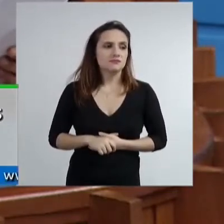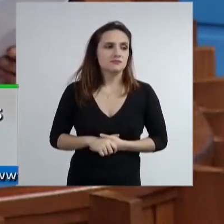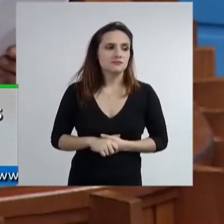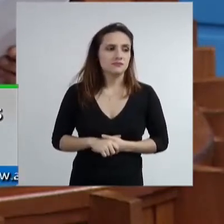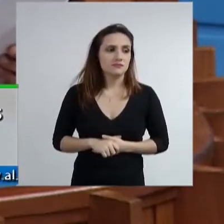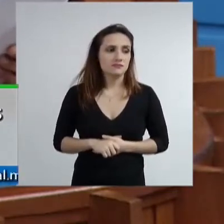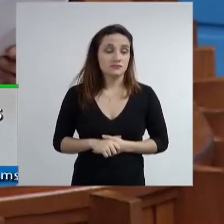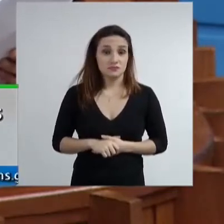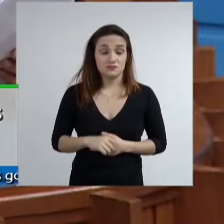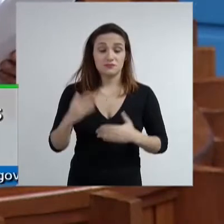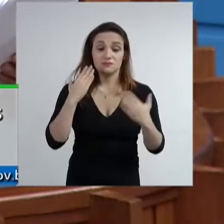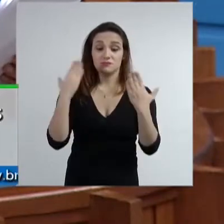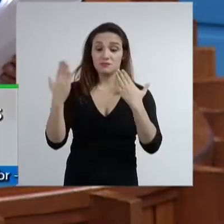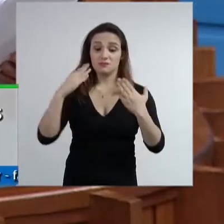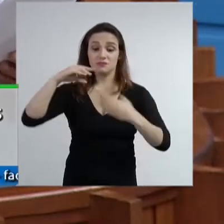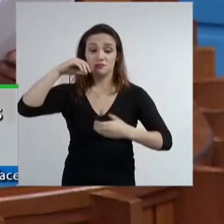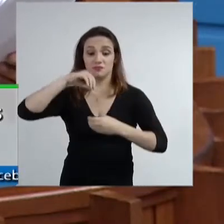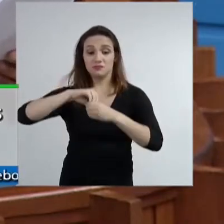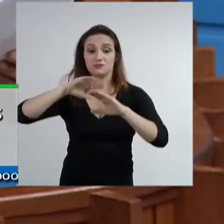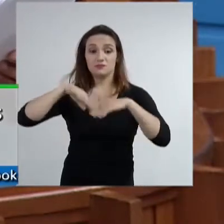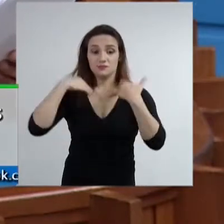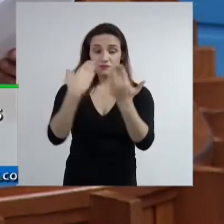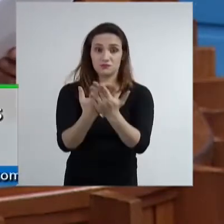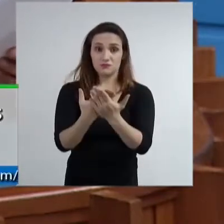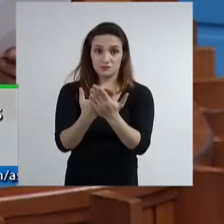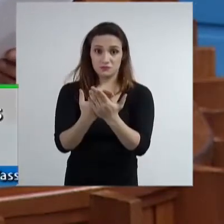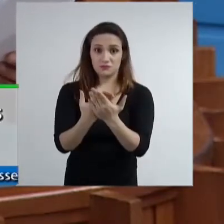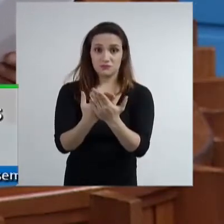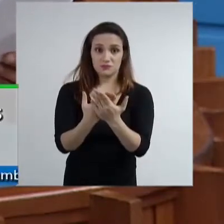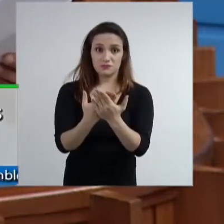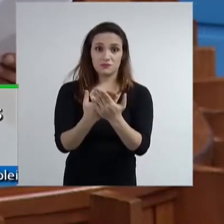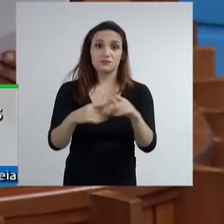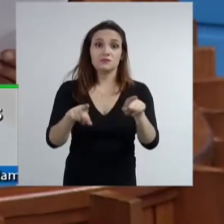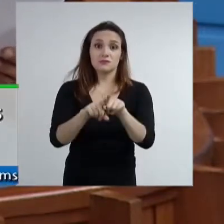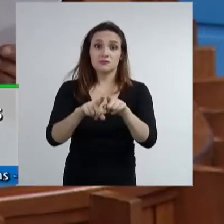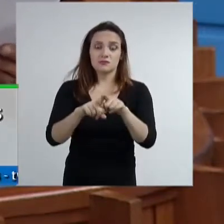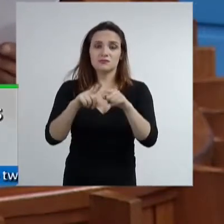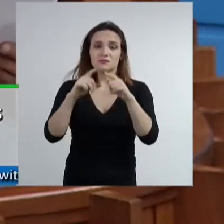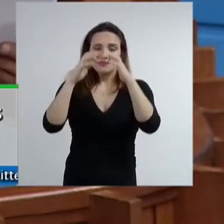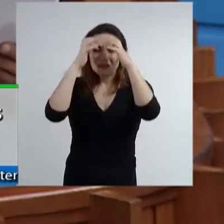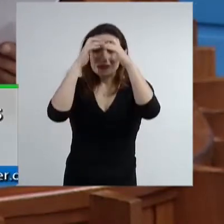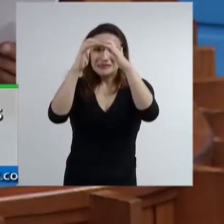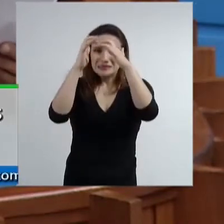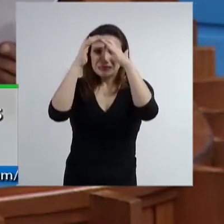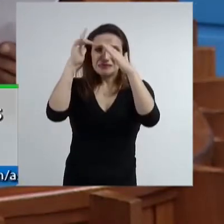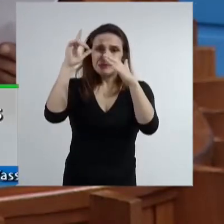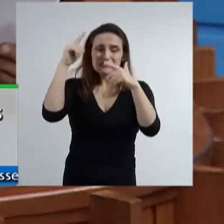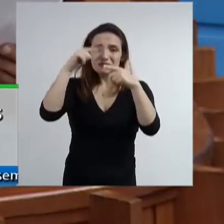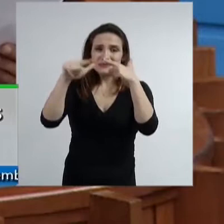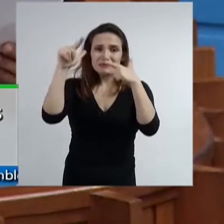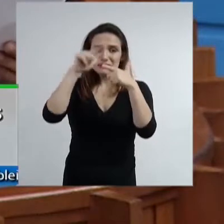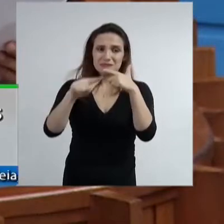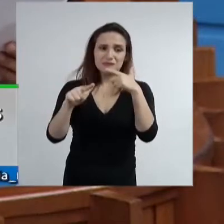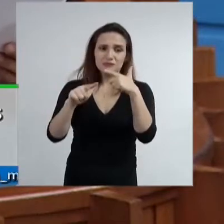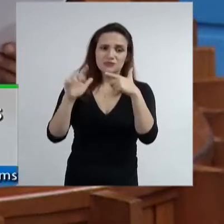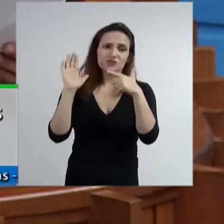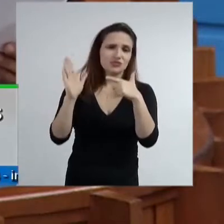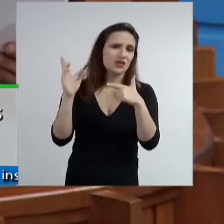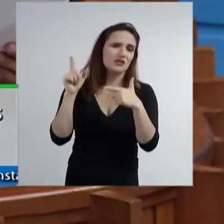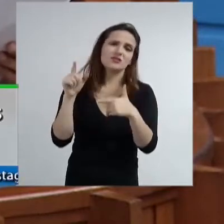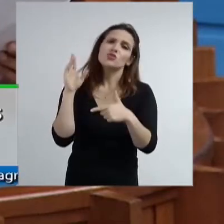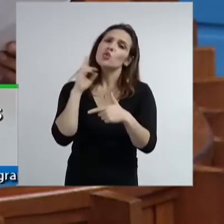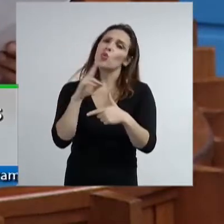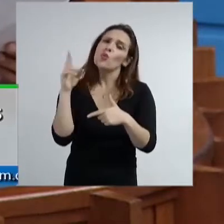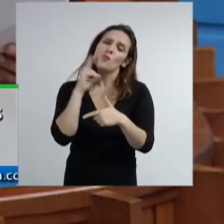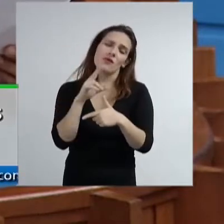da psicologia nas escolas, a questão do transtorno mental nas escolas esbarra na rotina já sobrecarregada